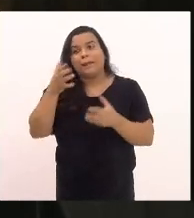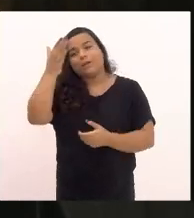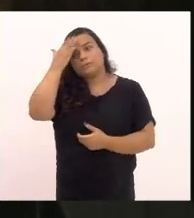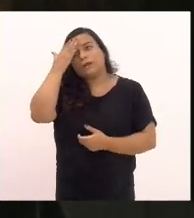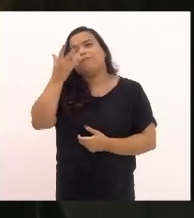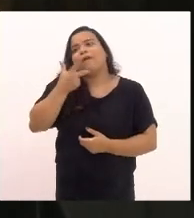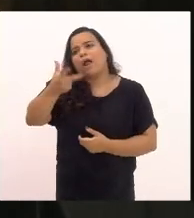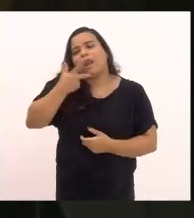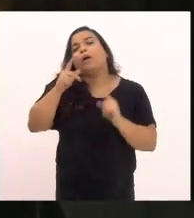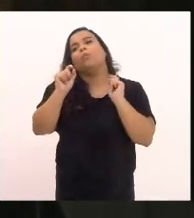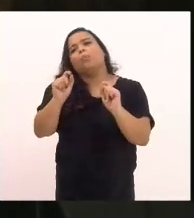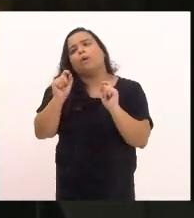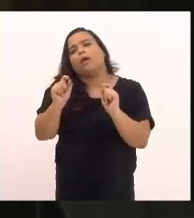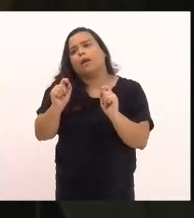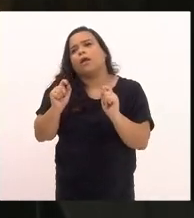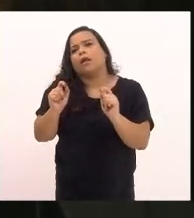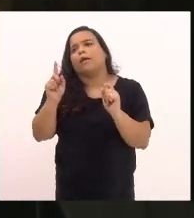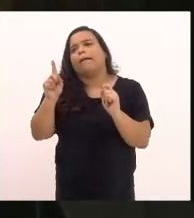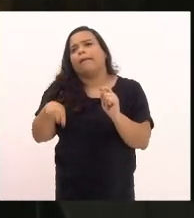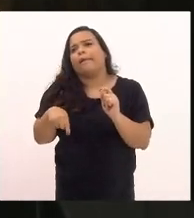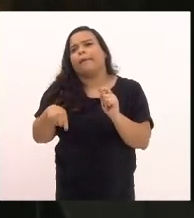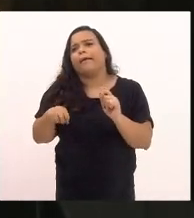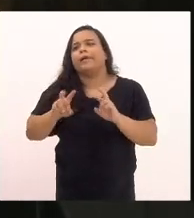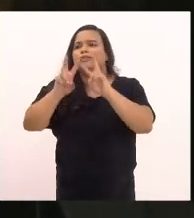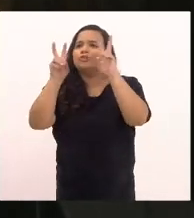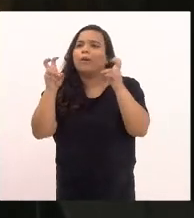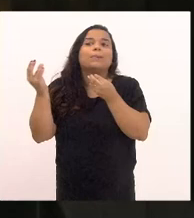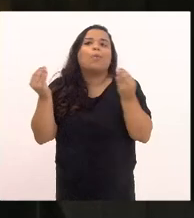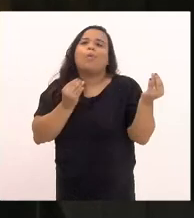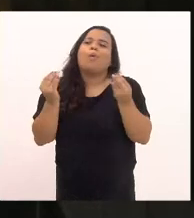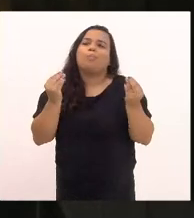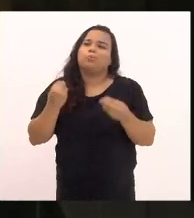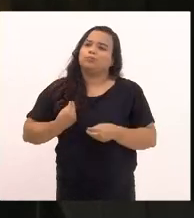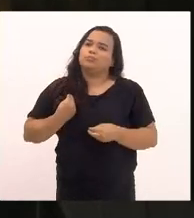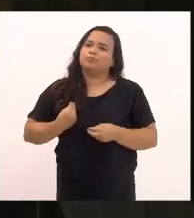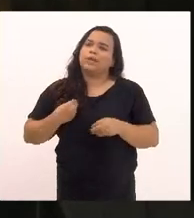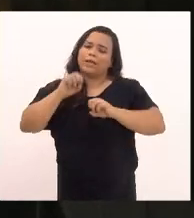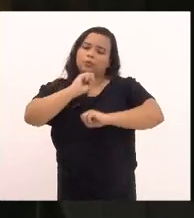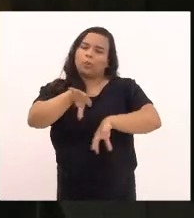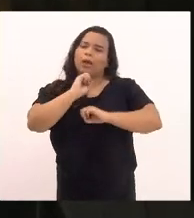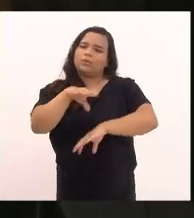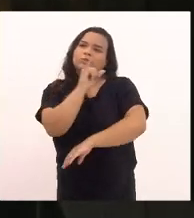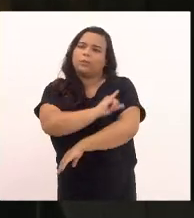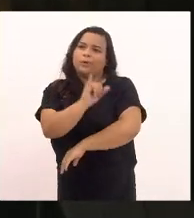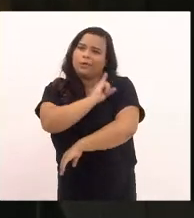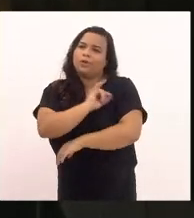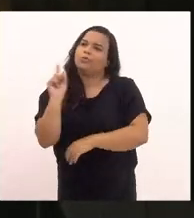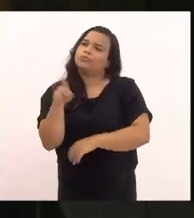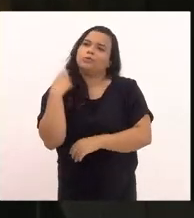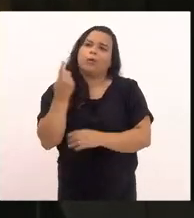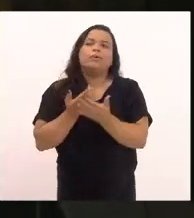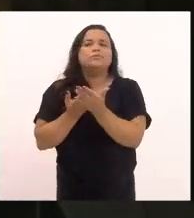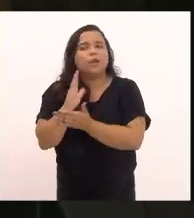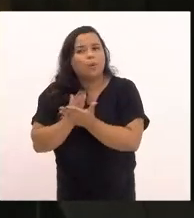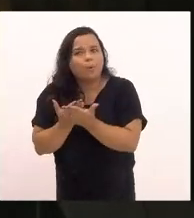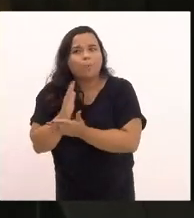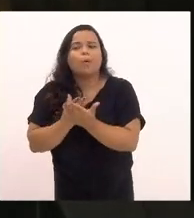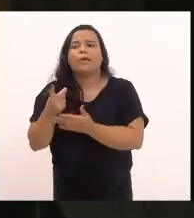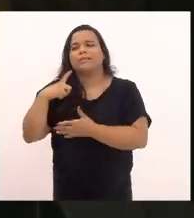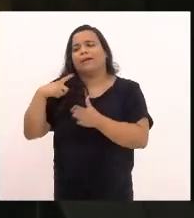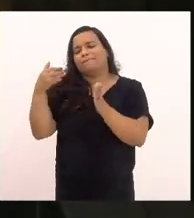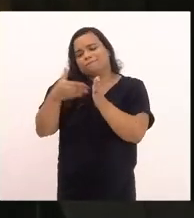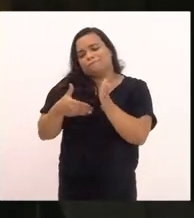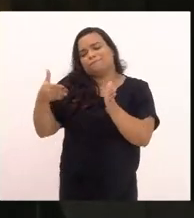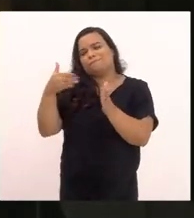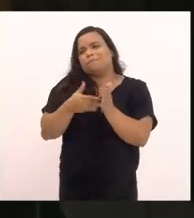presidente, do quadro da educação no estado do Rio de Janeiro. A gente está muito incomodado com alguns impasses